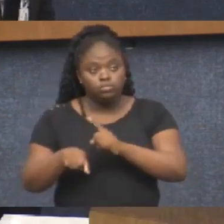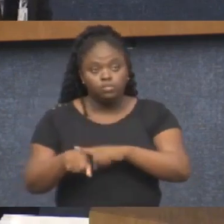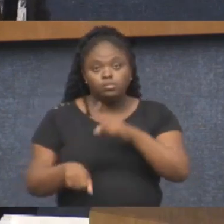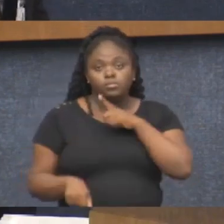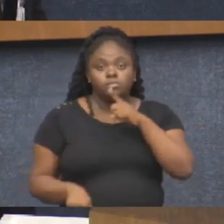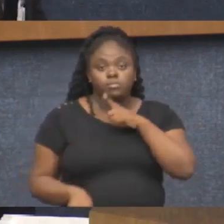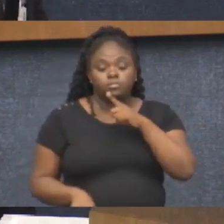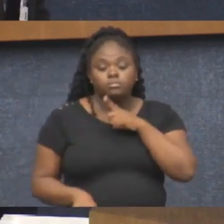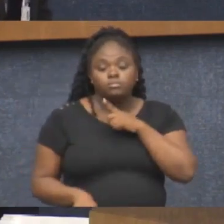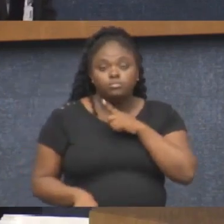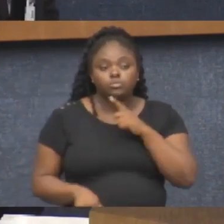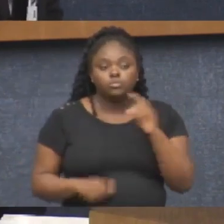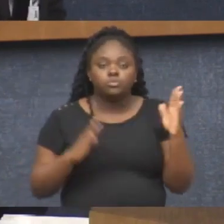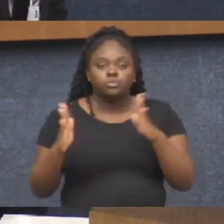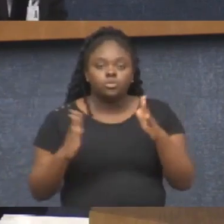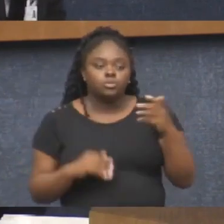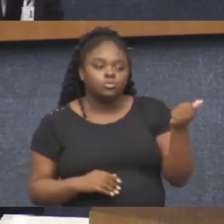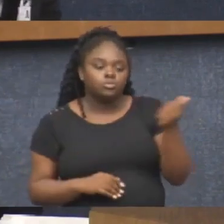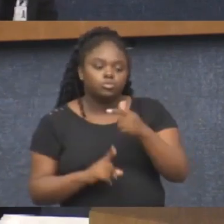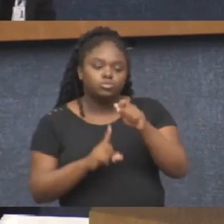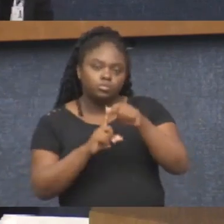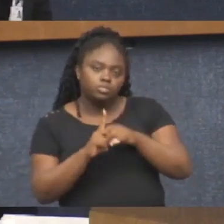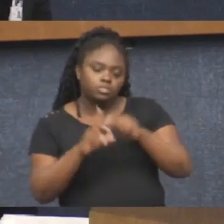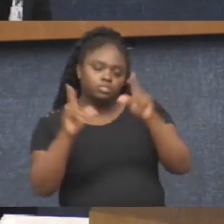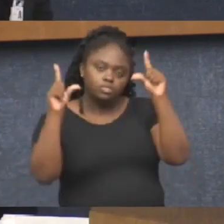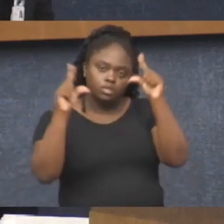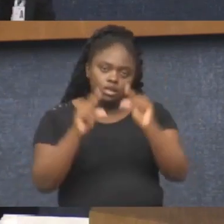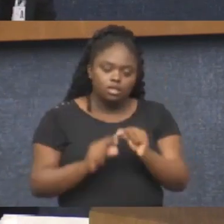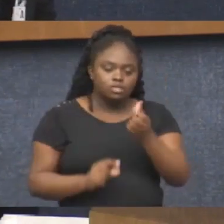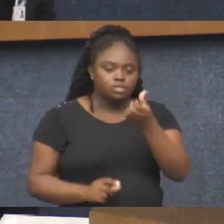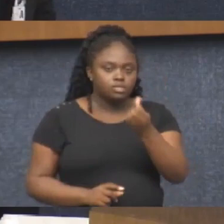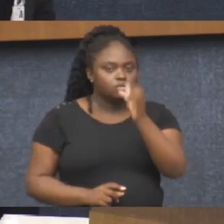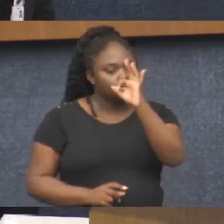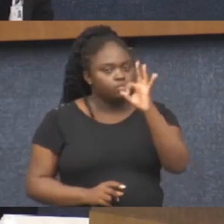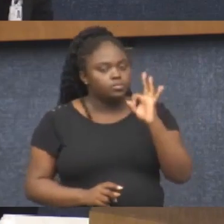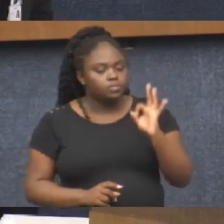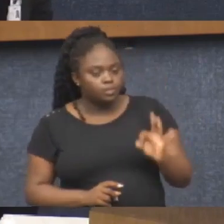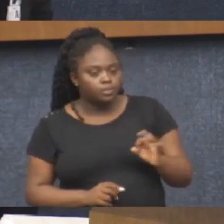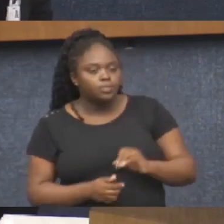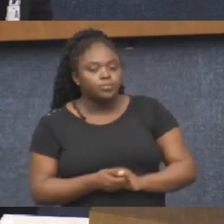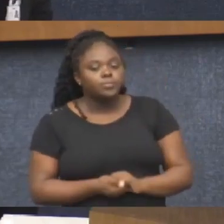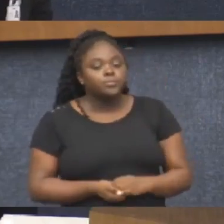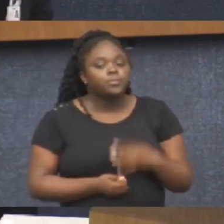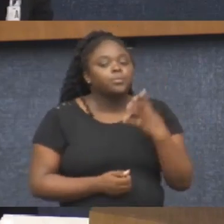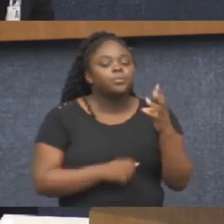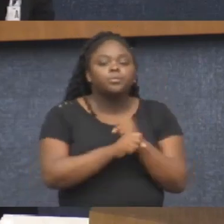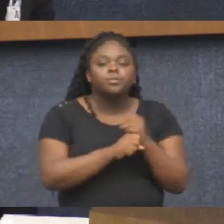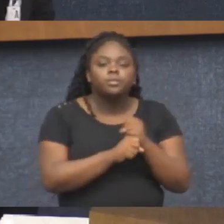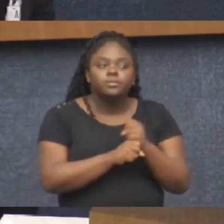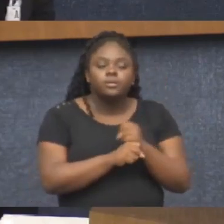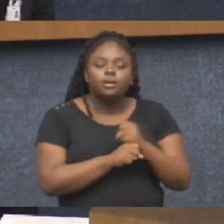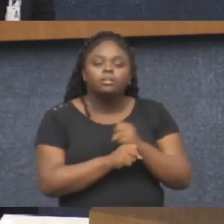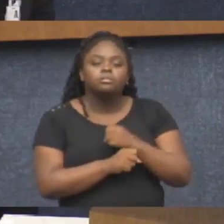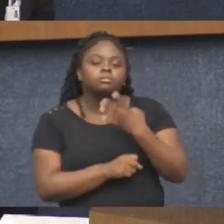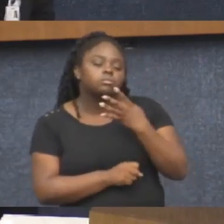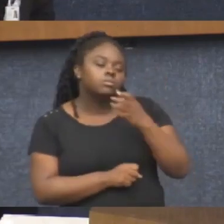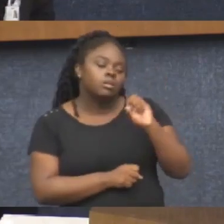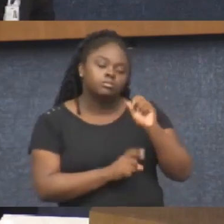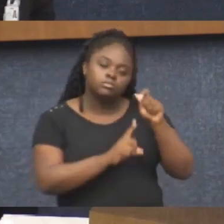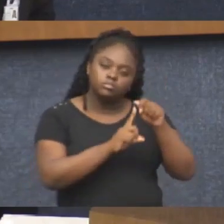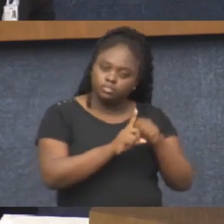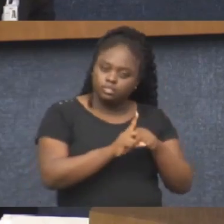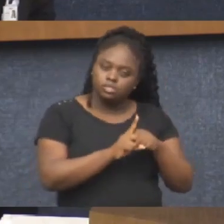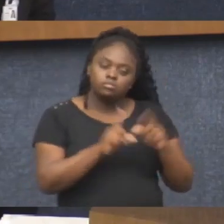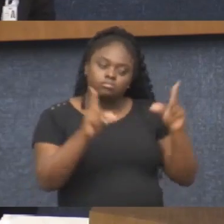eu tenho, né, em 12 meses, uma redução de 6%. Em 4 anos, 48 meses, uma redução